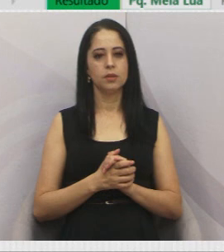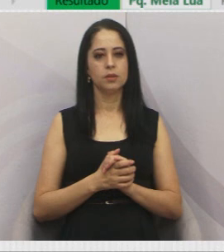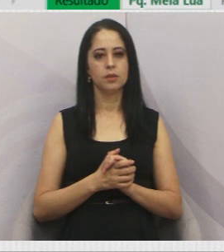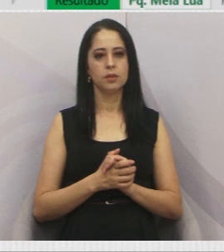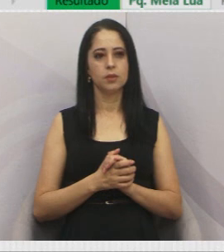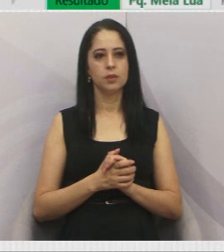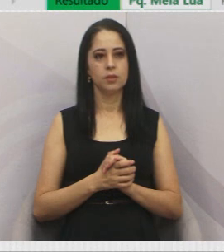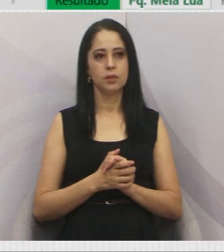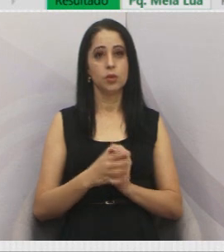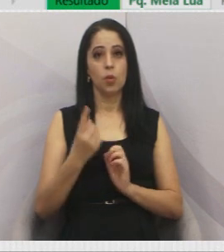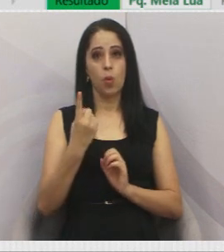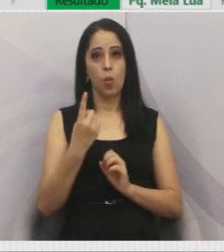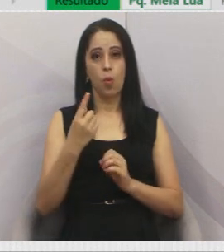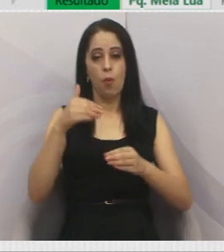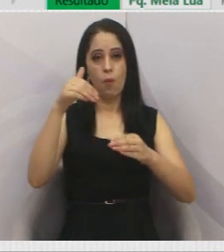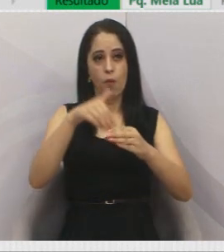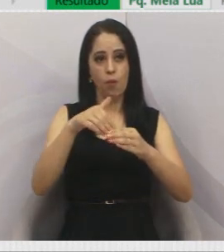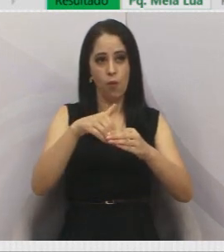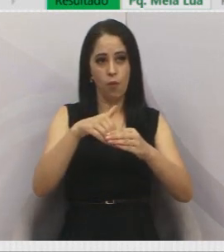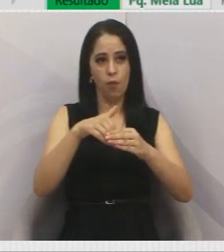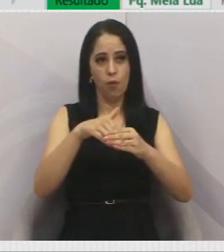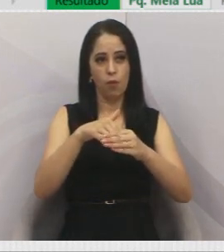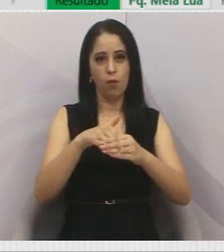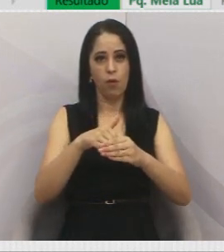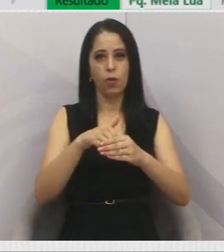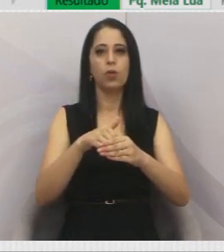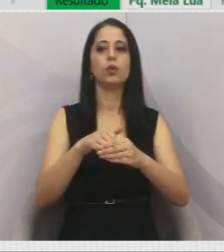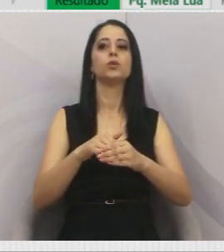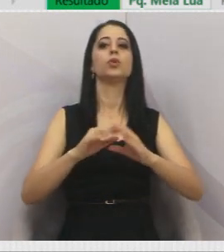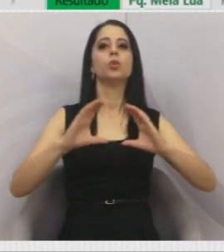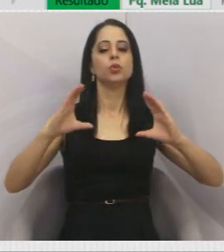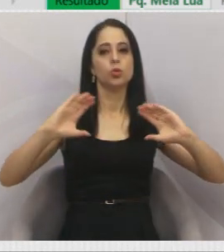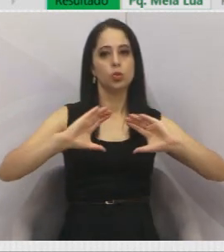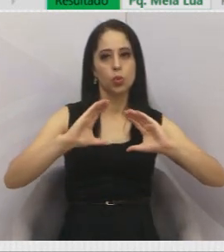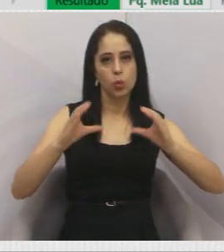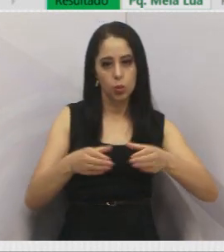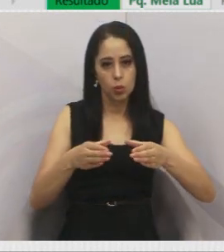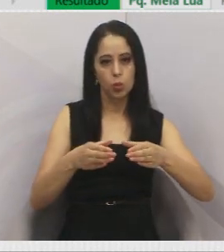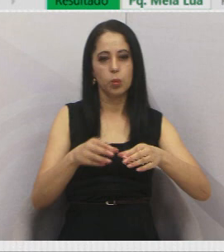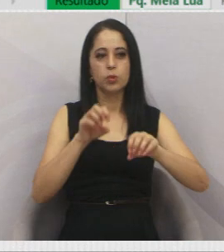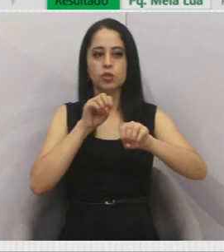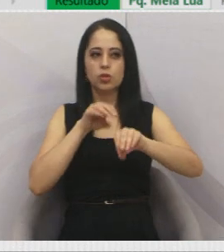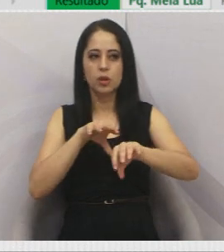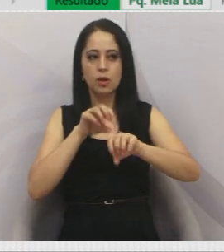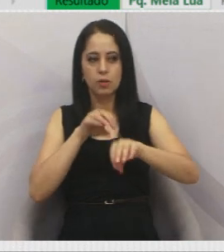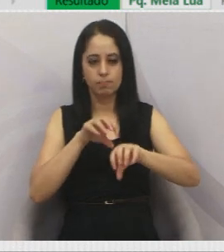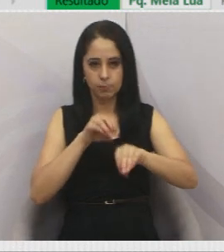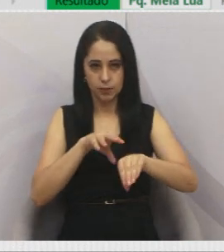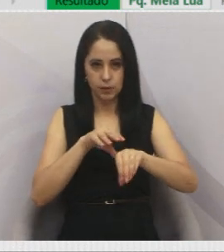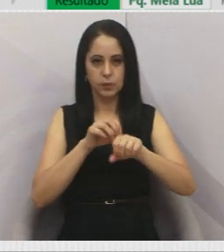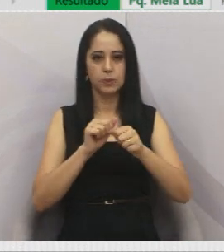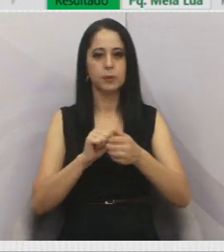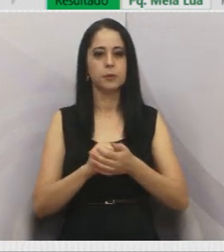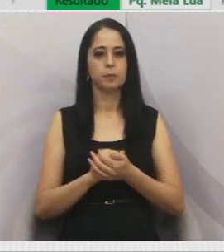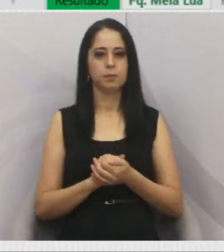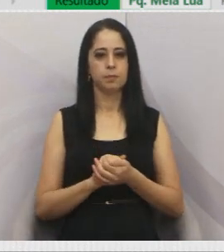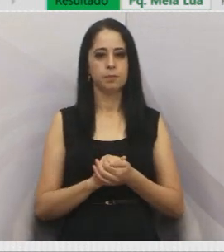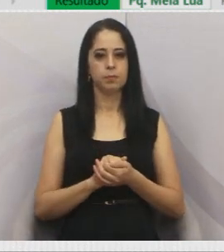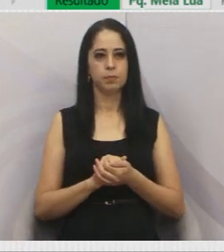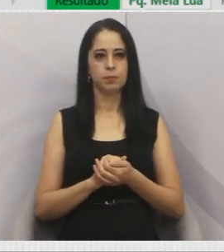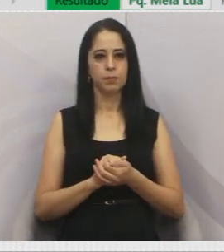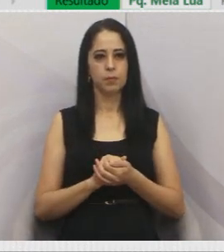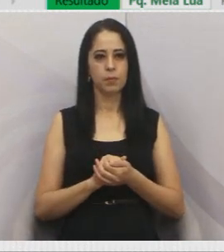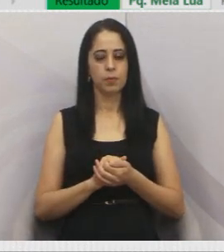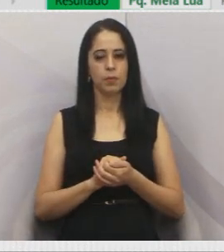coletivos, um voto para o núcleo de alfabetização ecológica, permacultura e agroecologia urbana.